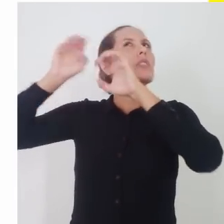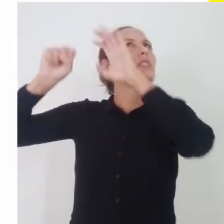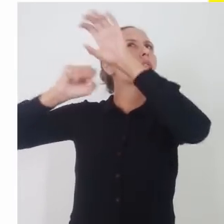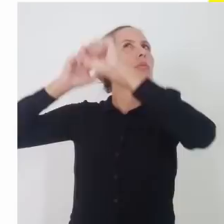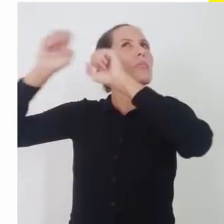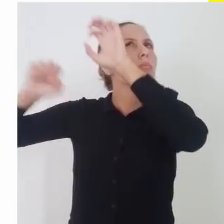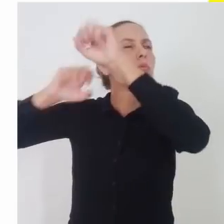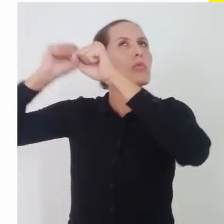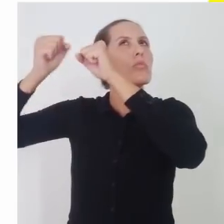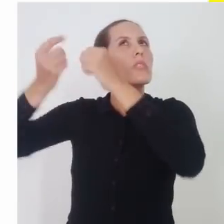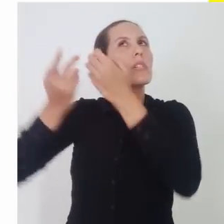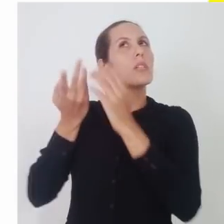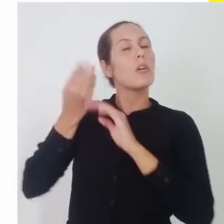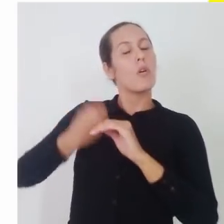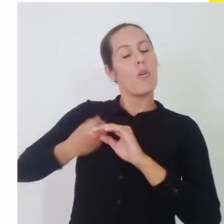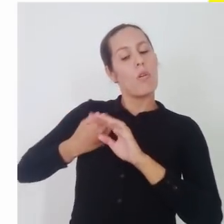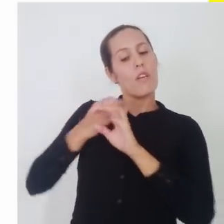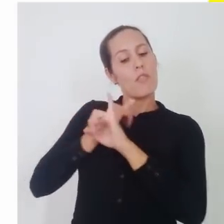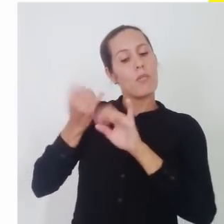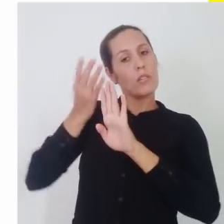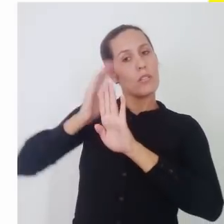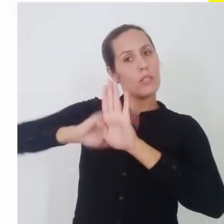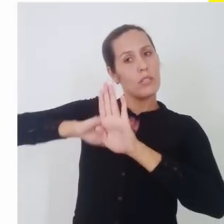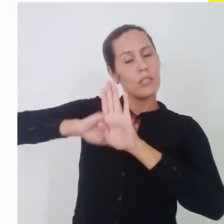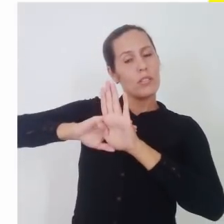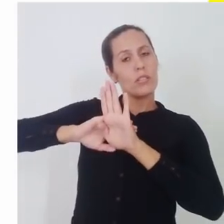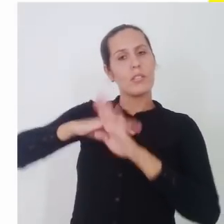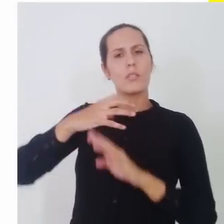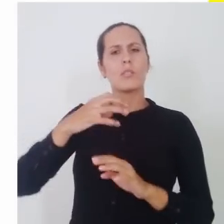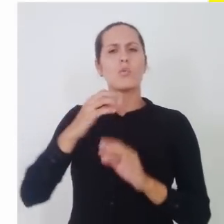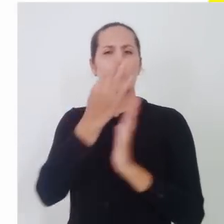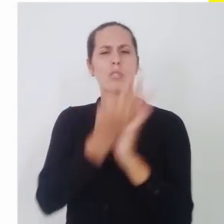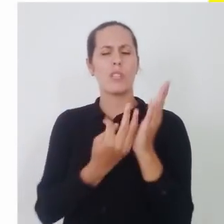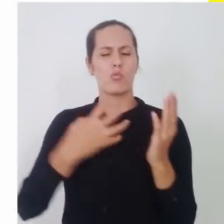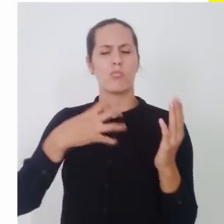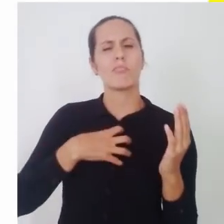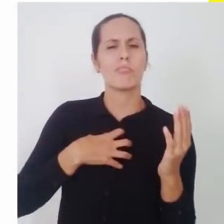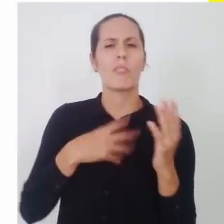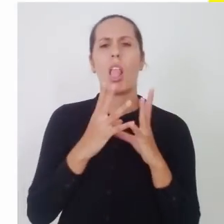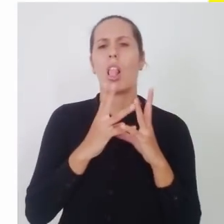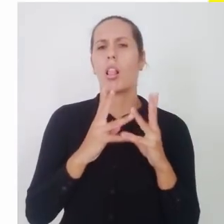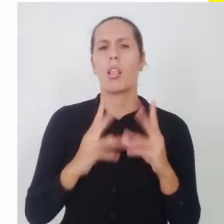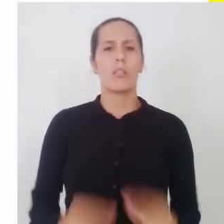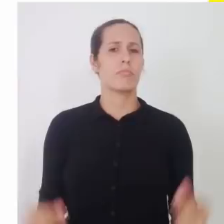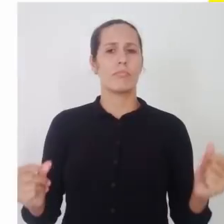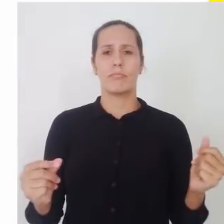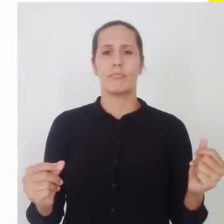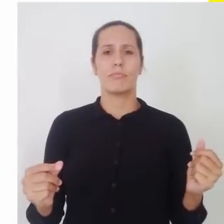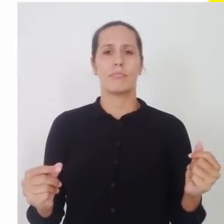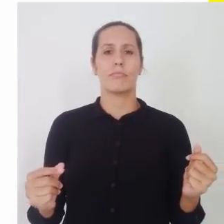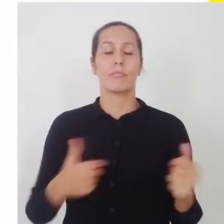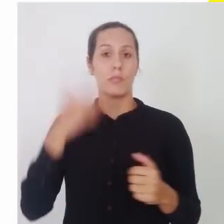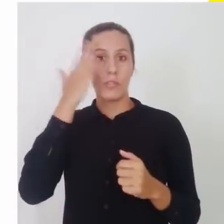trabalho de buscar o implícito, o sentido do texto ia se perder. Então, será que você entendeu porque é